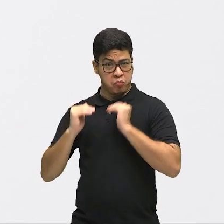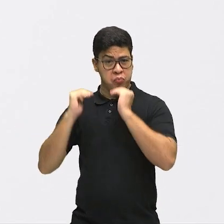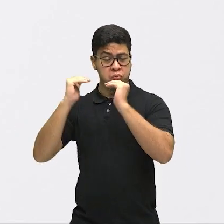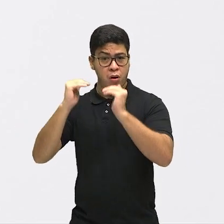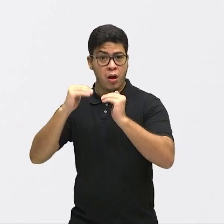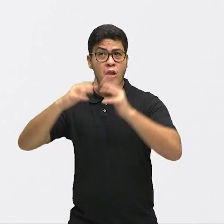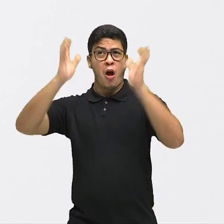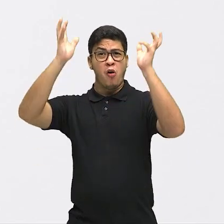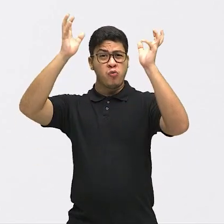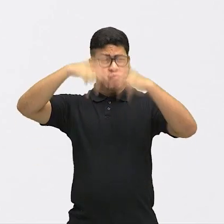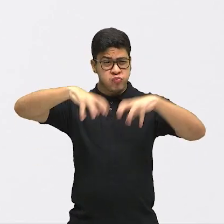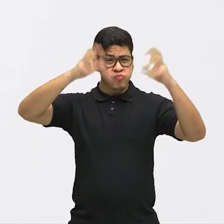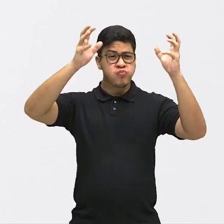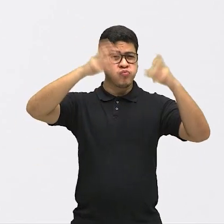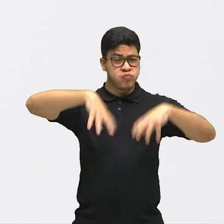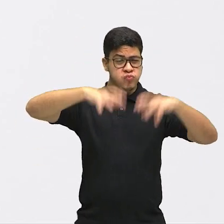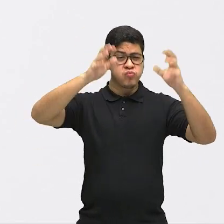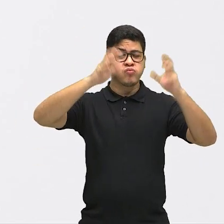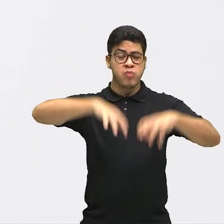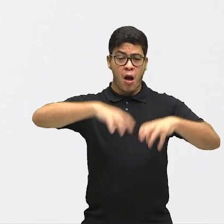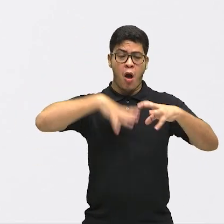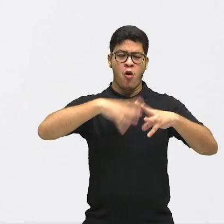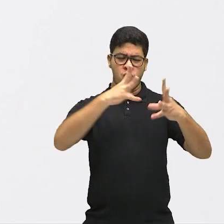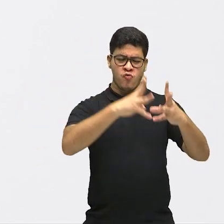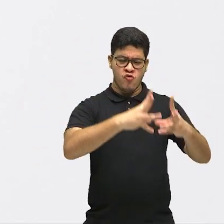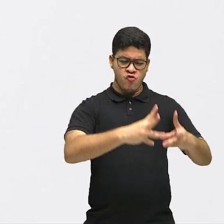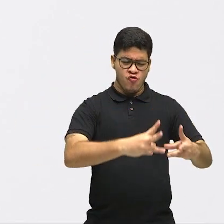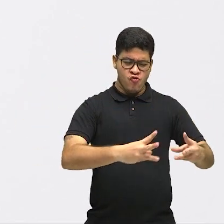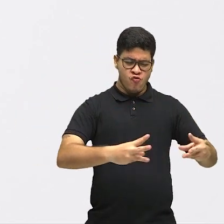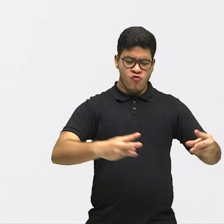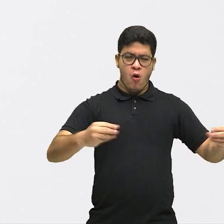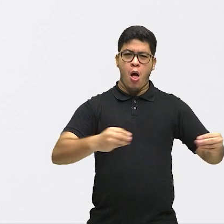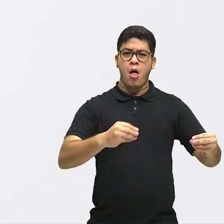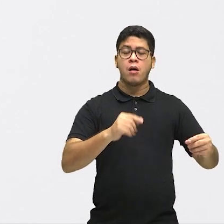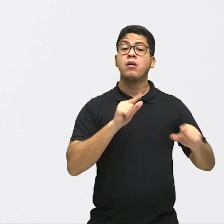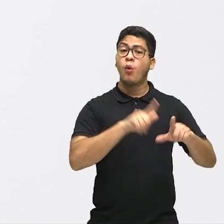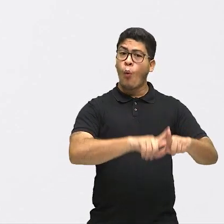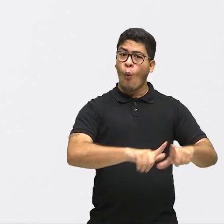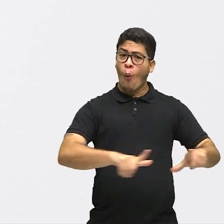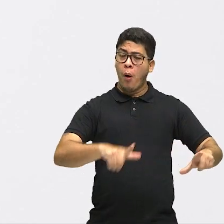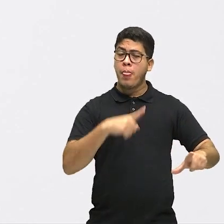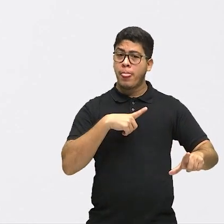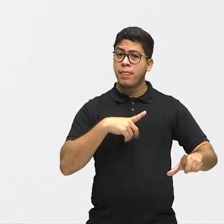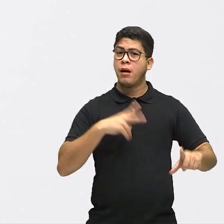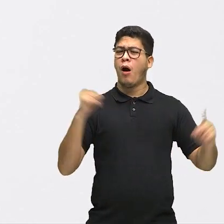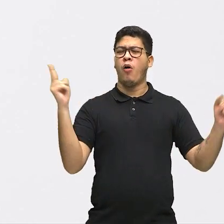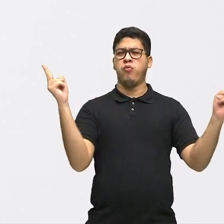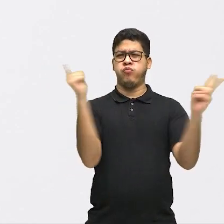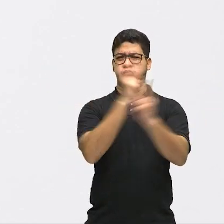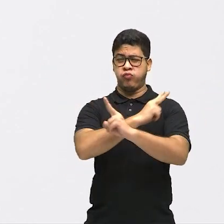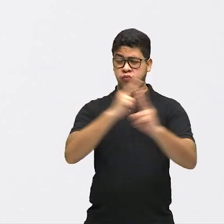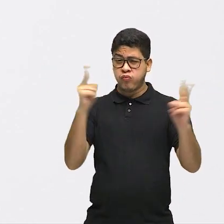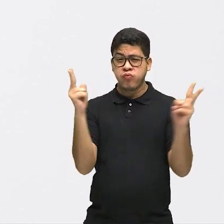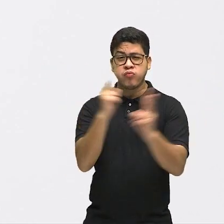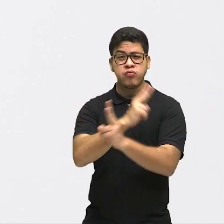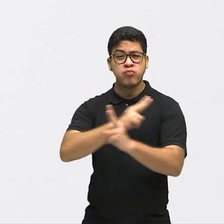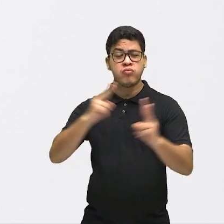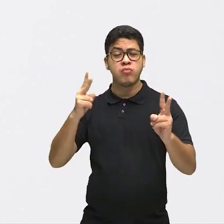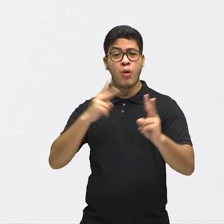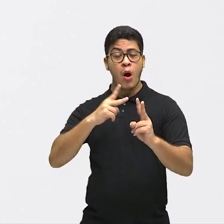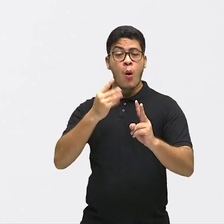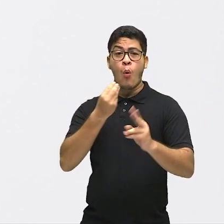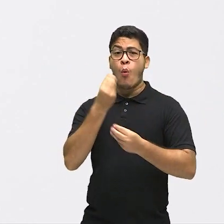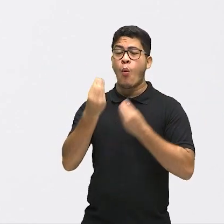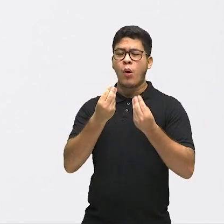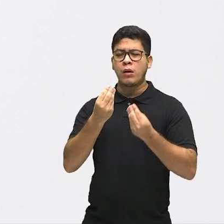mais intensas e assim por diante. Com as secas mais frequentes e ventos mais fortes, regiões como o Pantanal